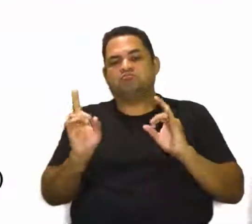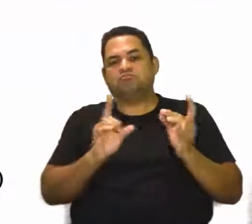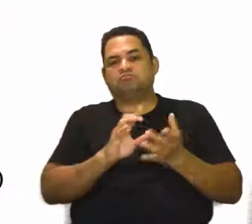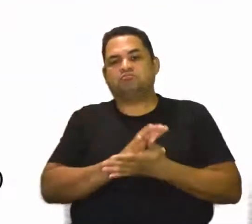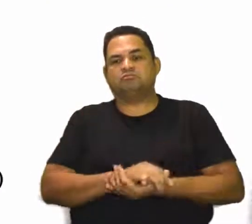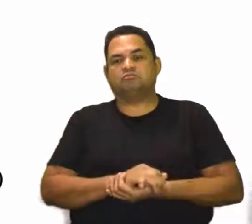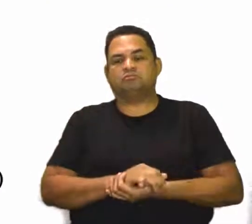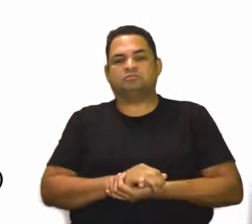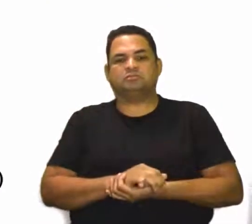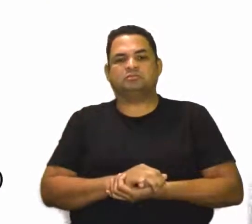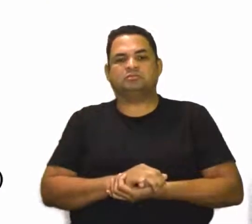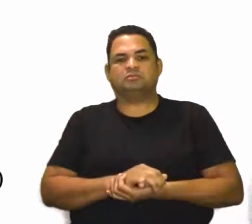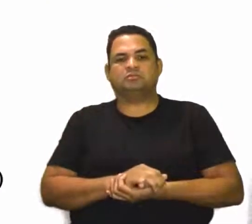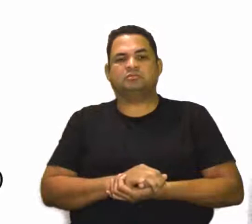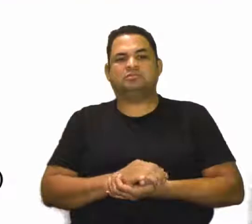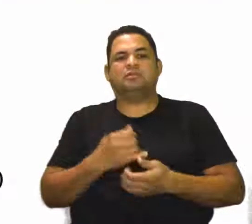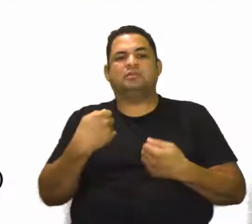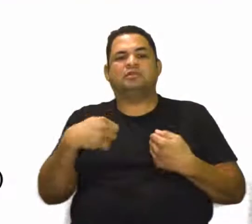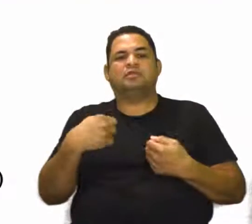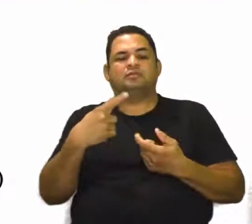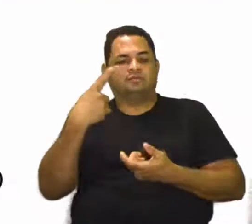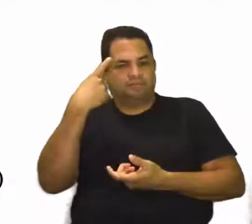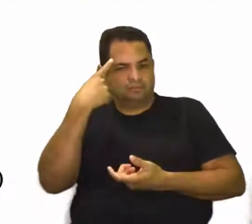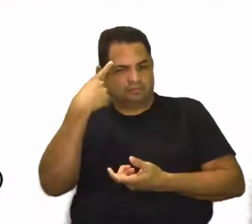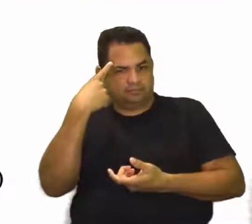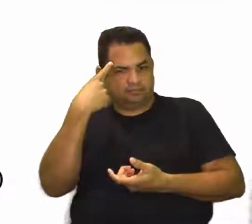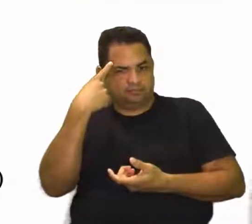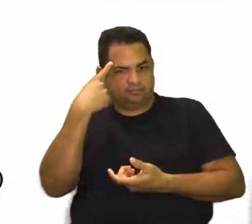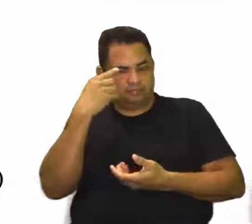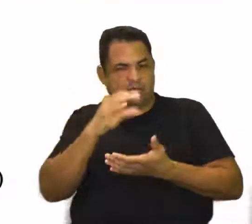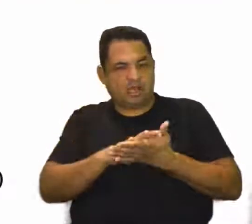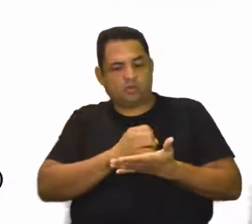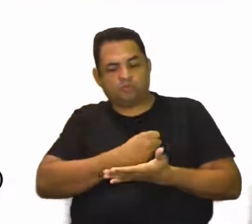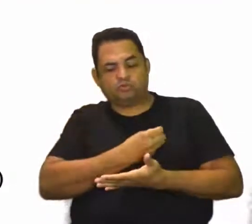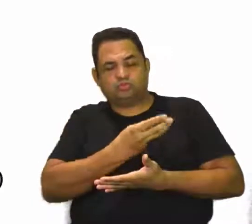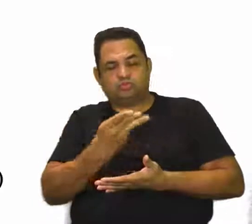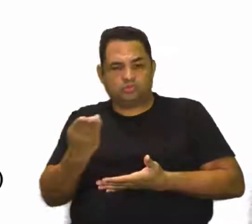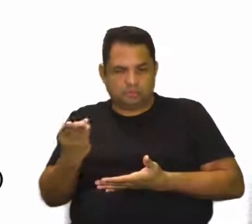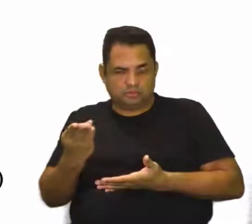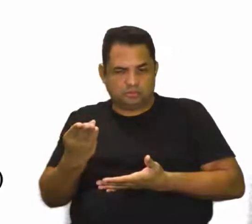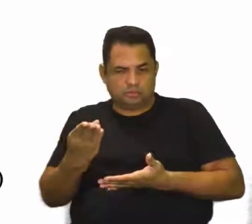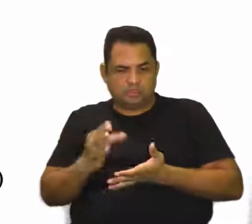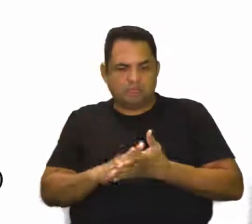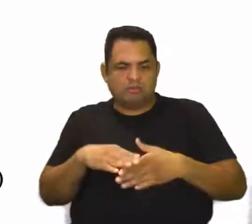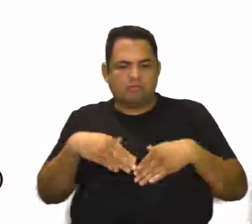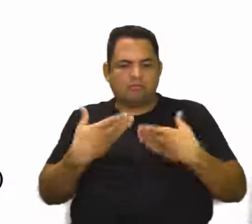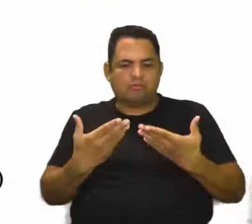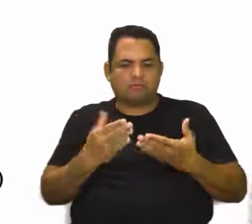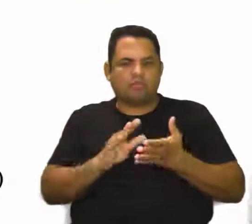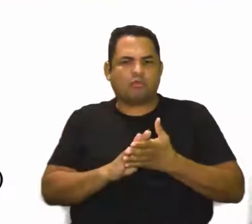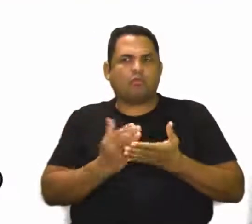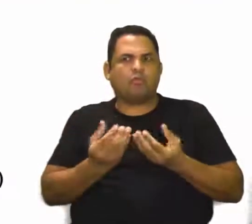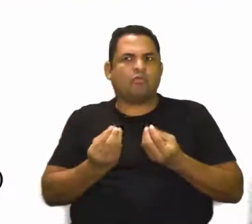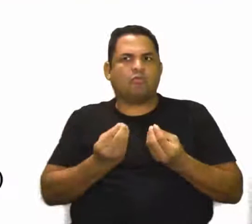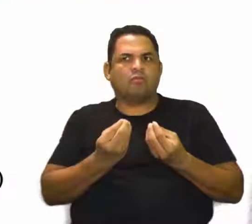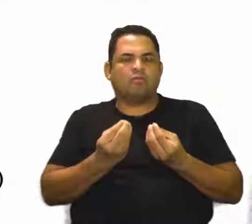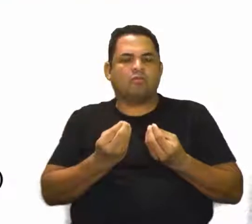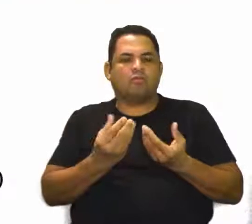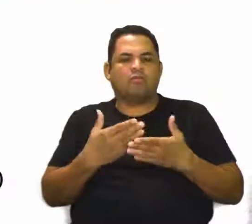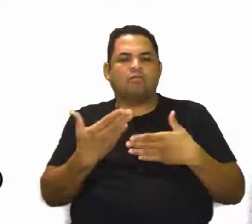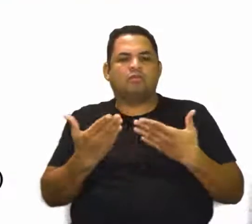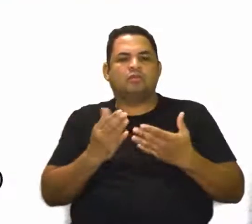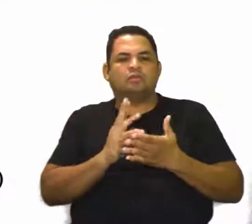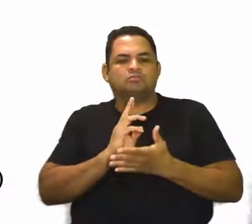física adequada. Eu também preciso pensar a dosagem, ou seja, qual que é a carga que eu vou fazer, qual